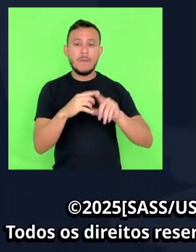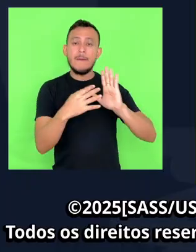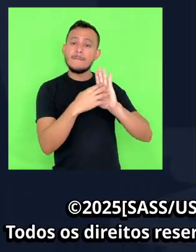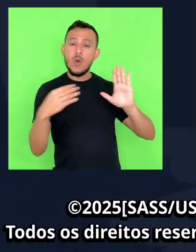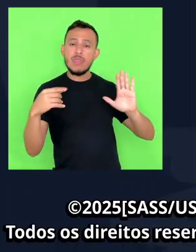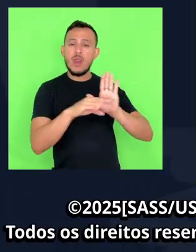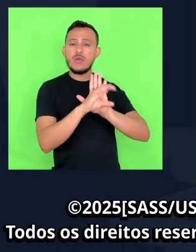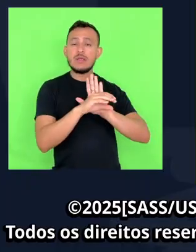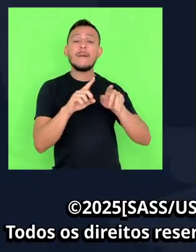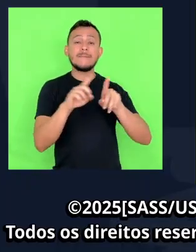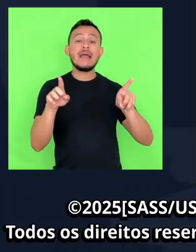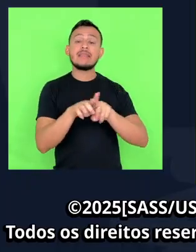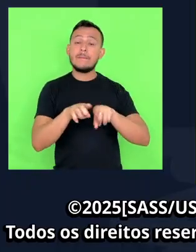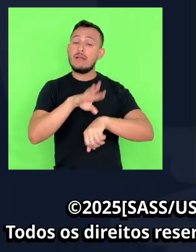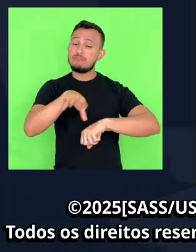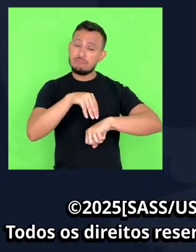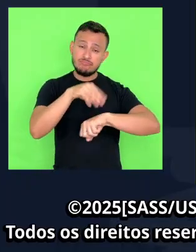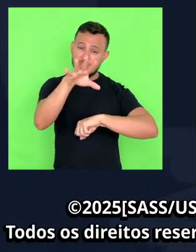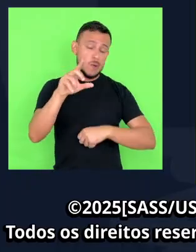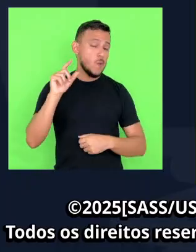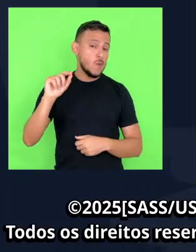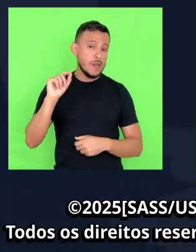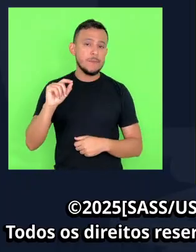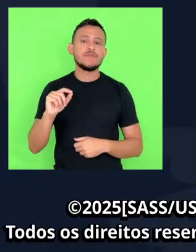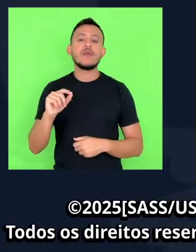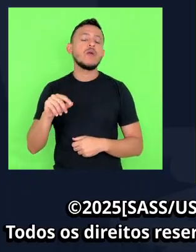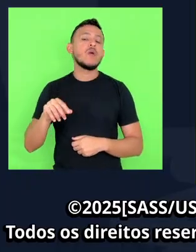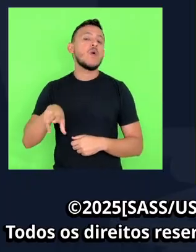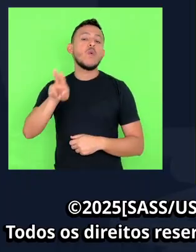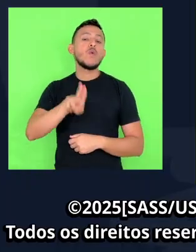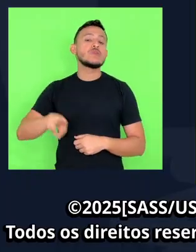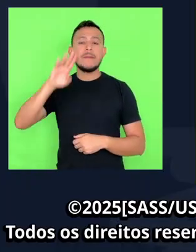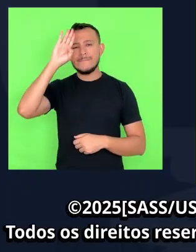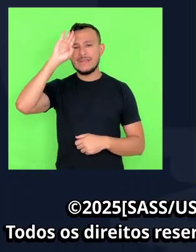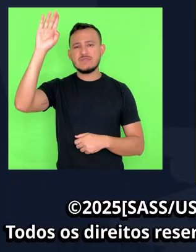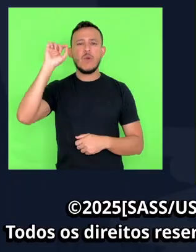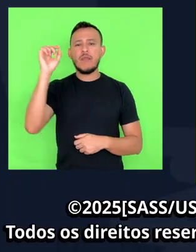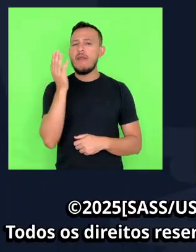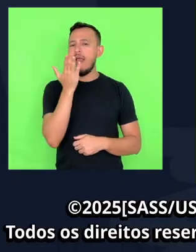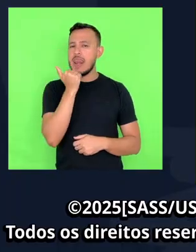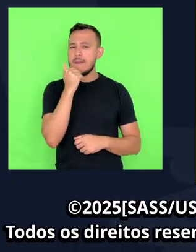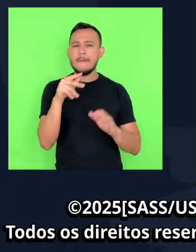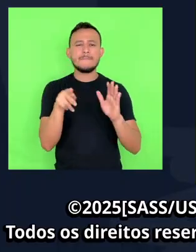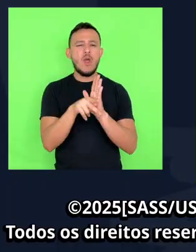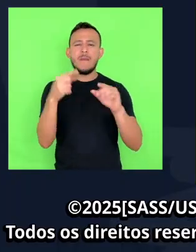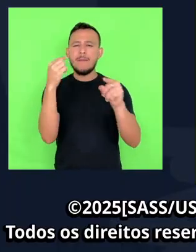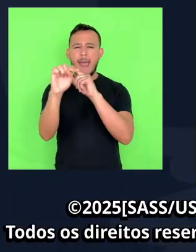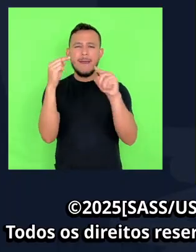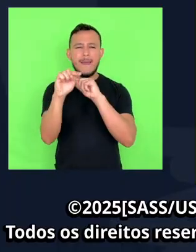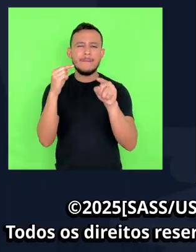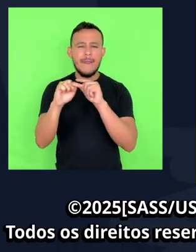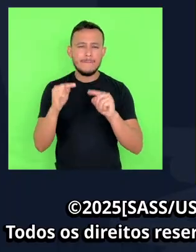modelo conceitual, mas já adianto que o consumo, especialmente o consumo alimentar